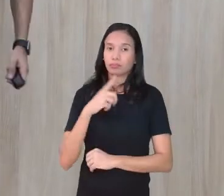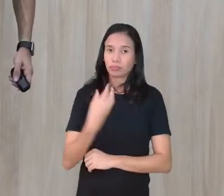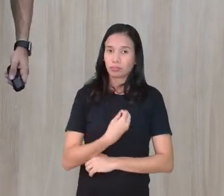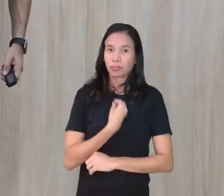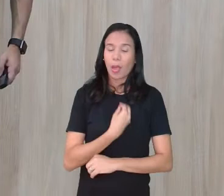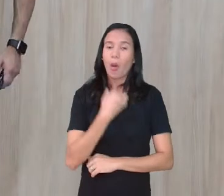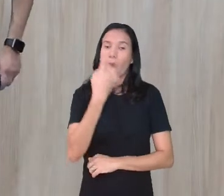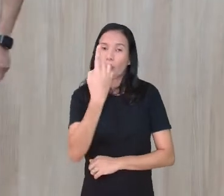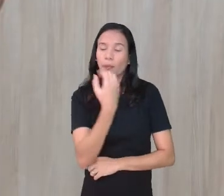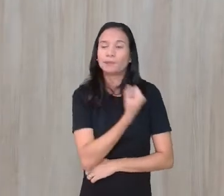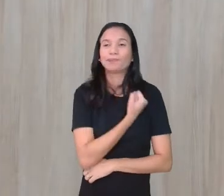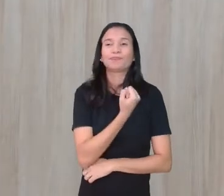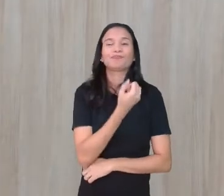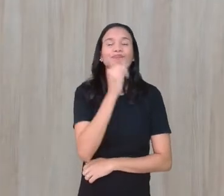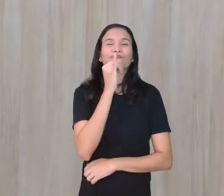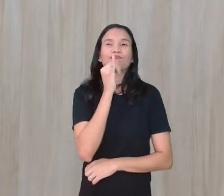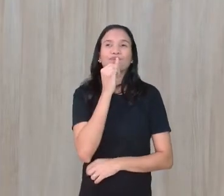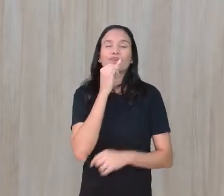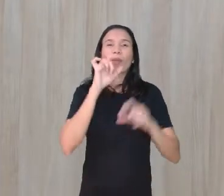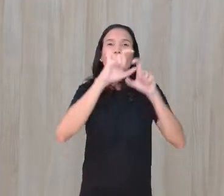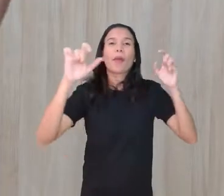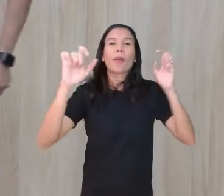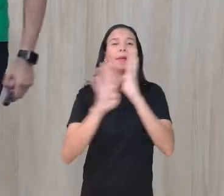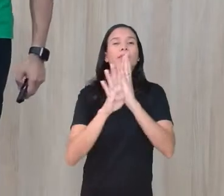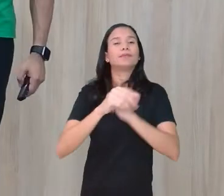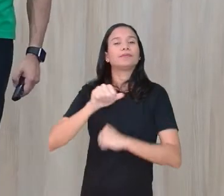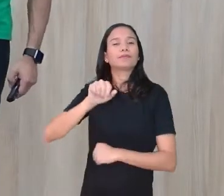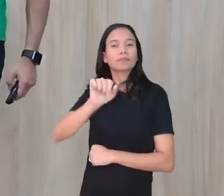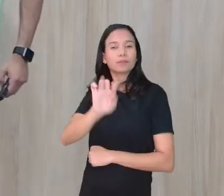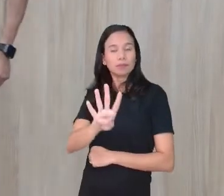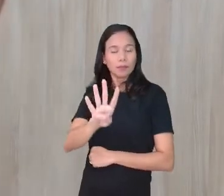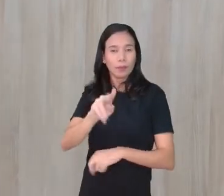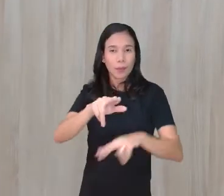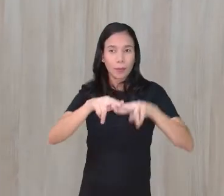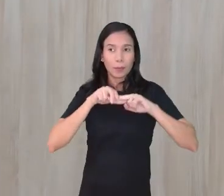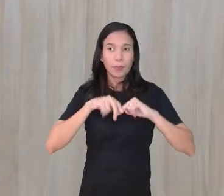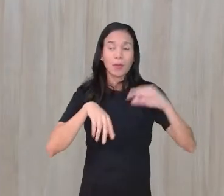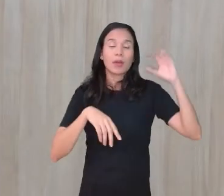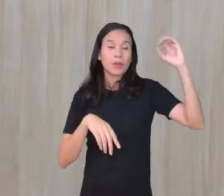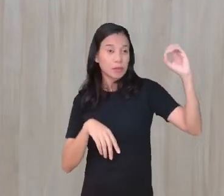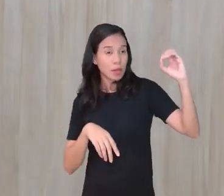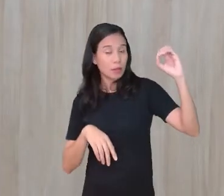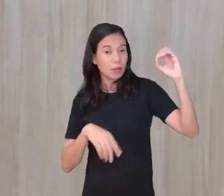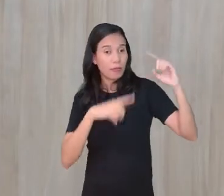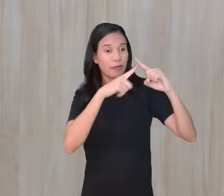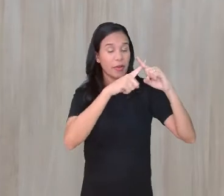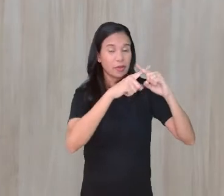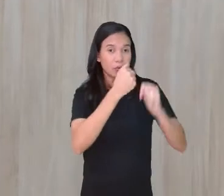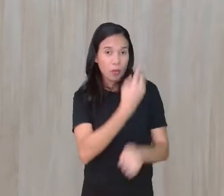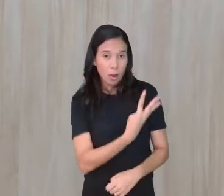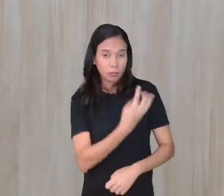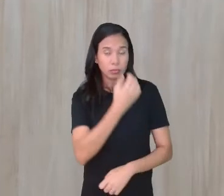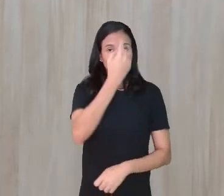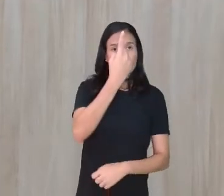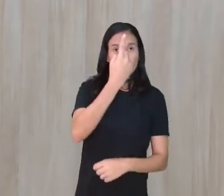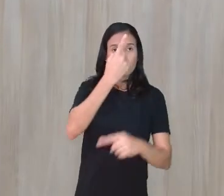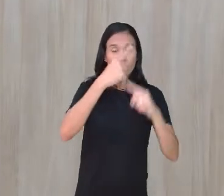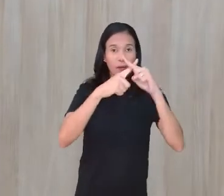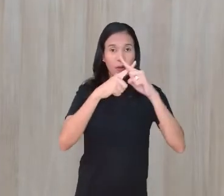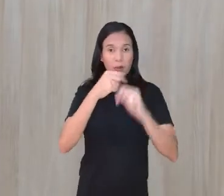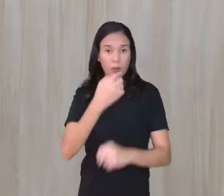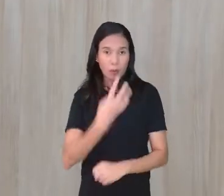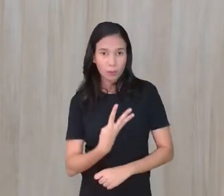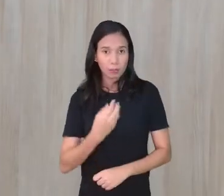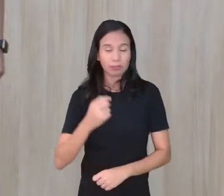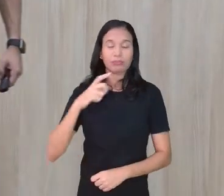quero encontrar aí os múltiplos de 4. Então, você pega o conjunto dos números naturais,